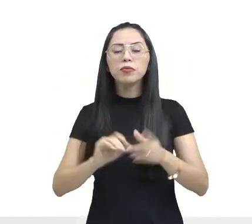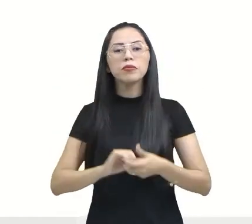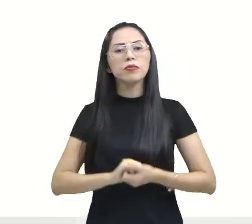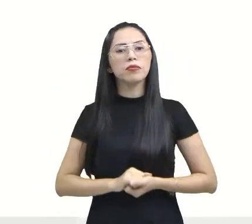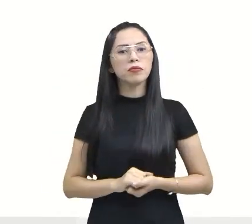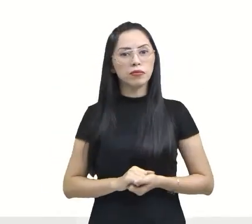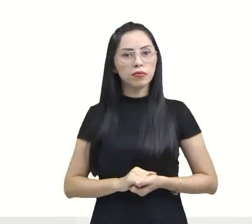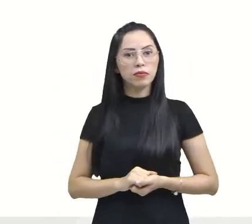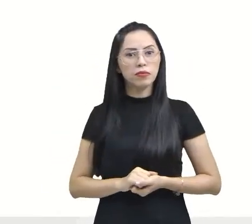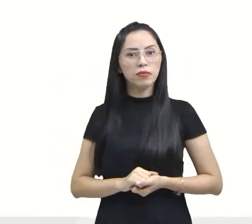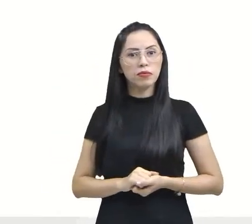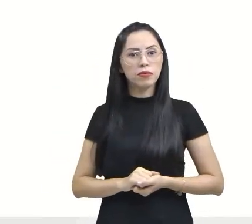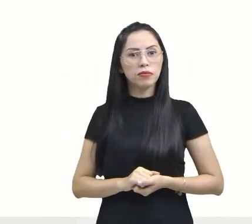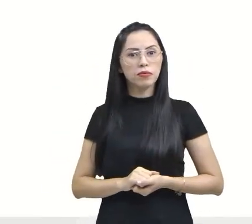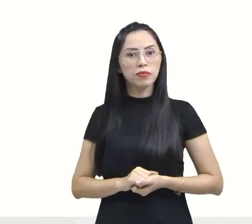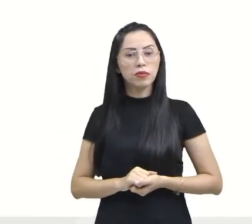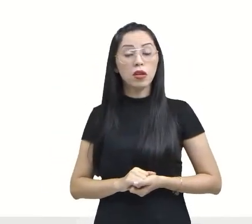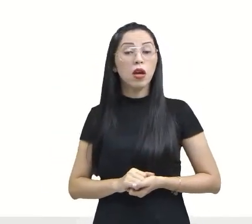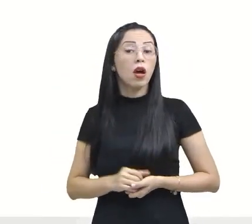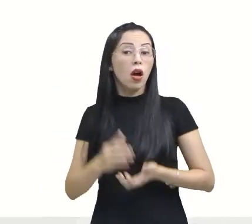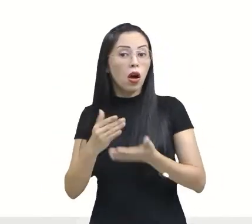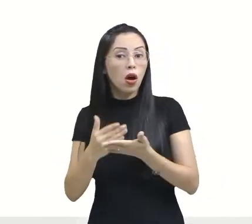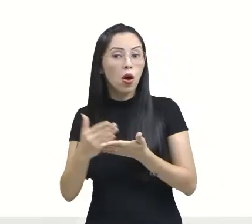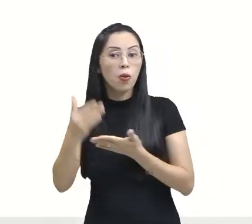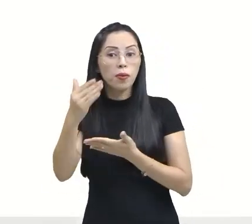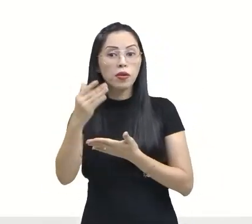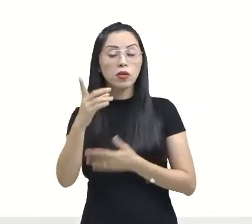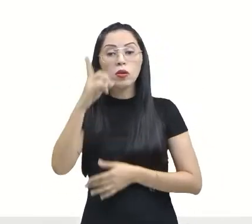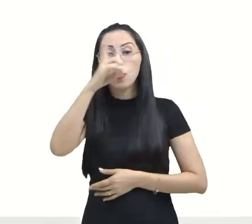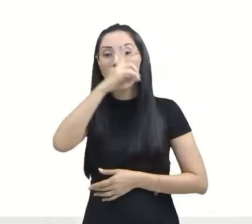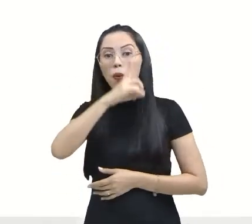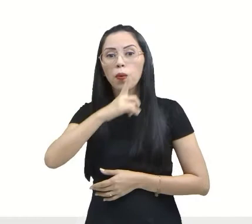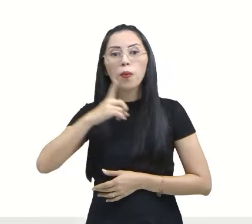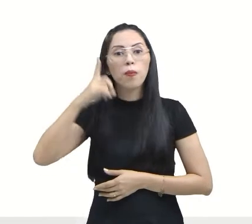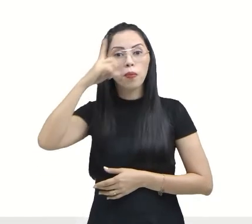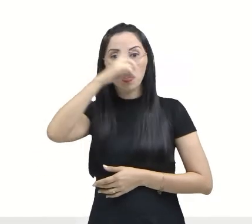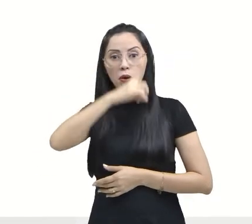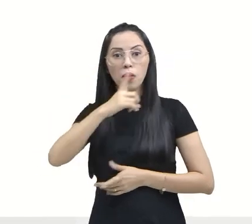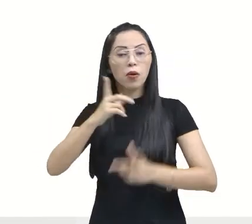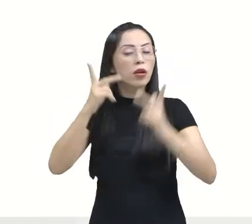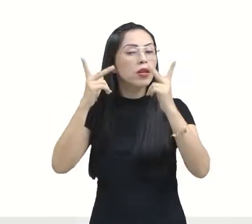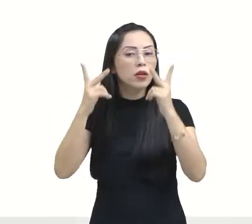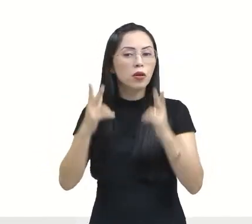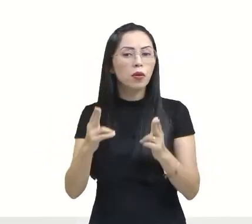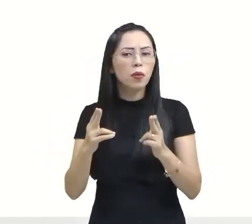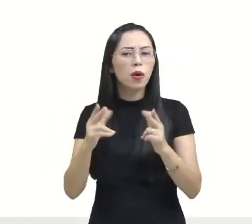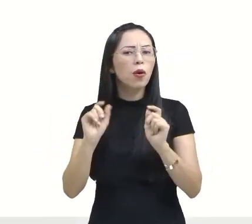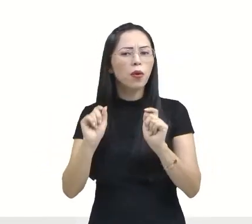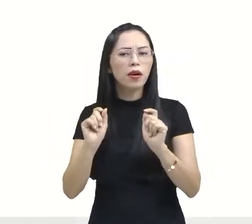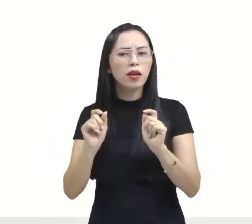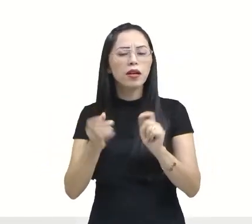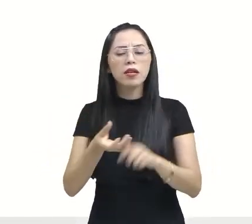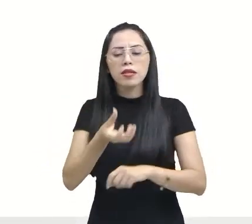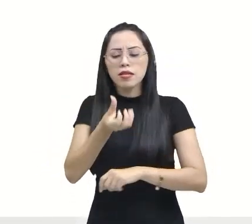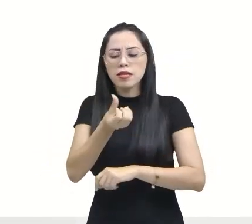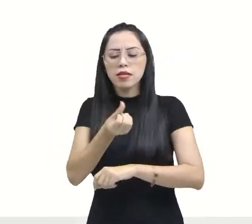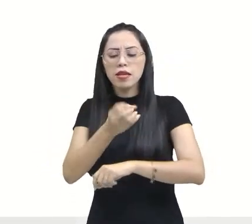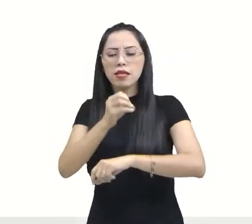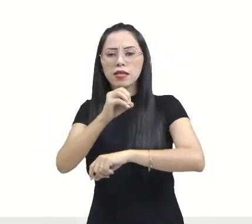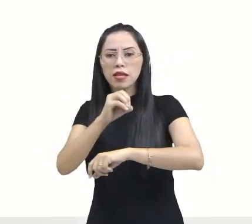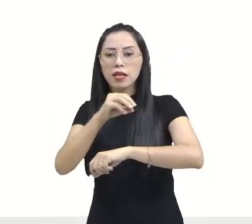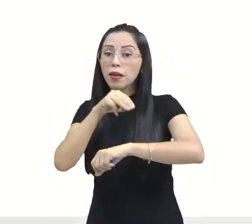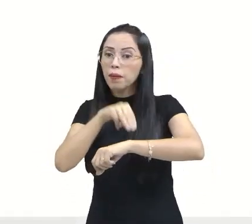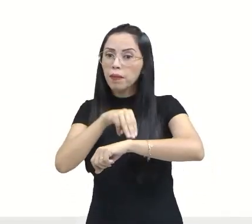começar com a hora. Bom, uma hora eu sei que é equivalente a quanto? 60